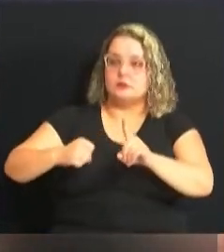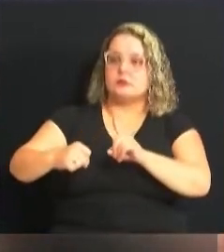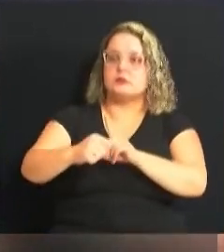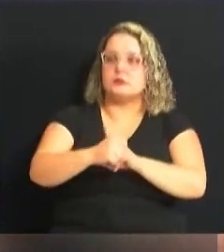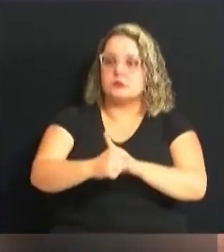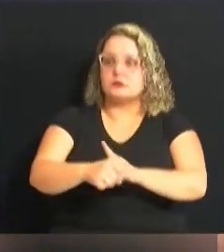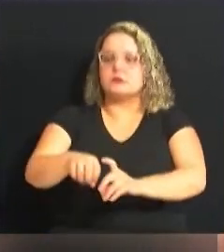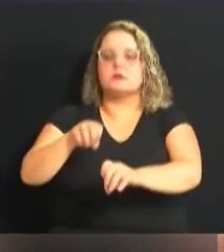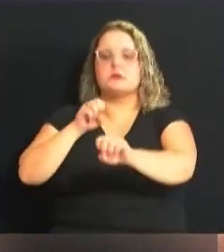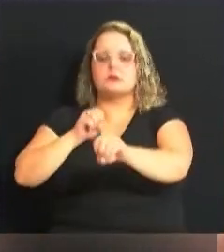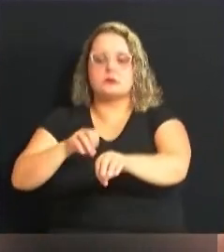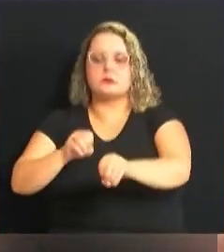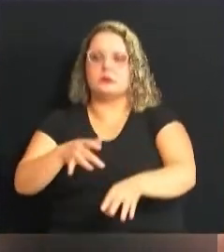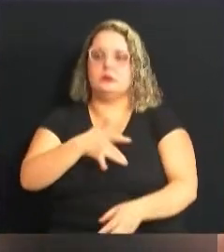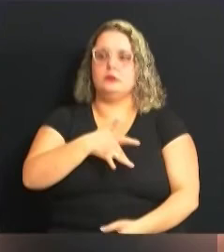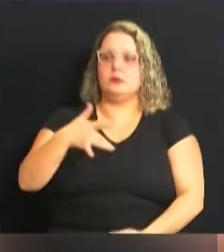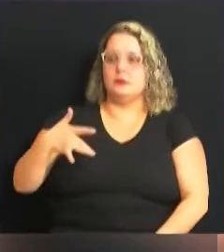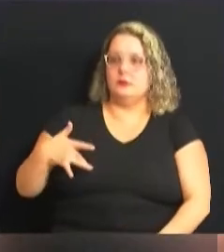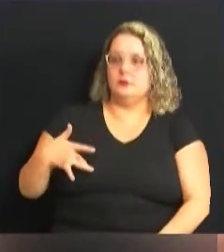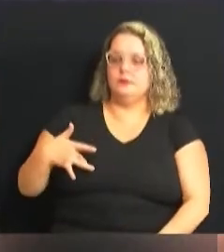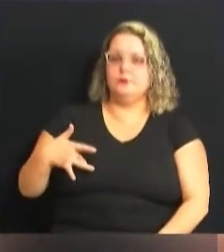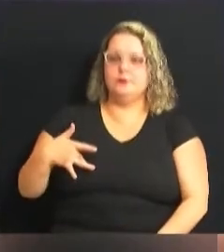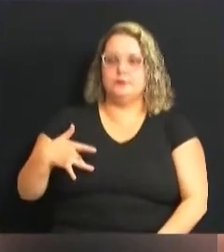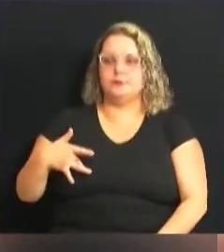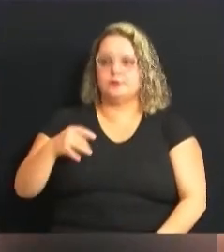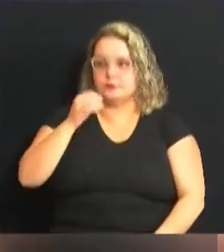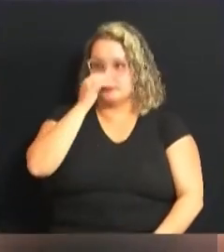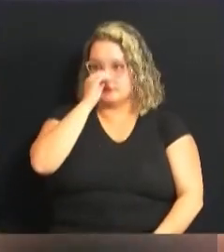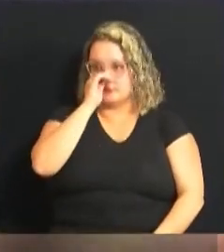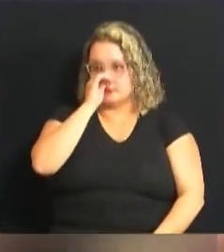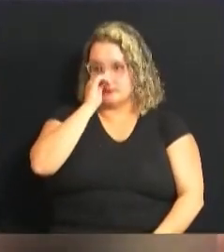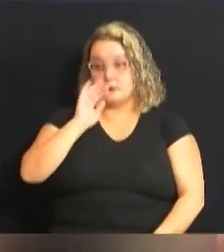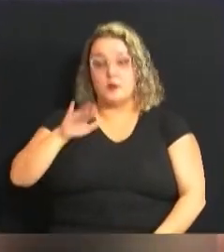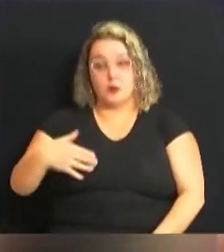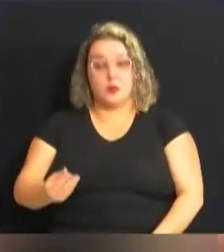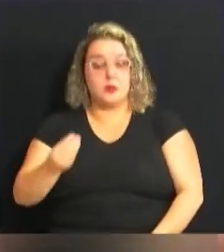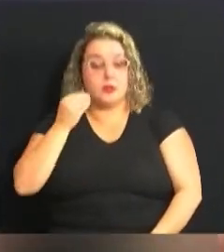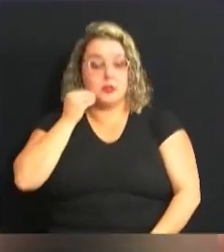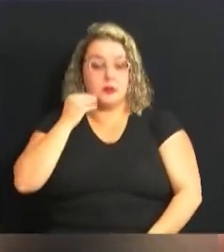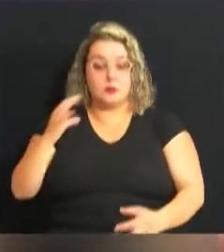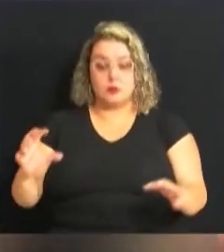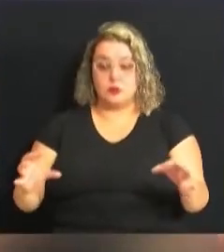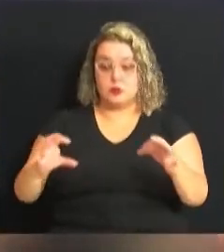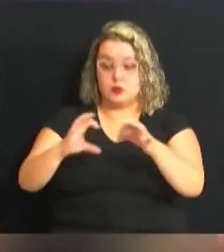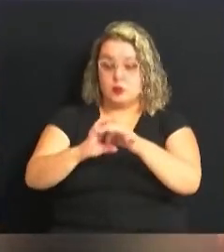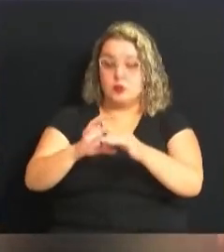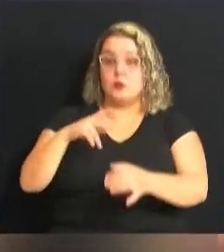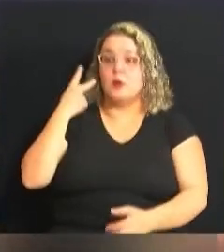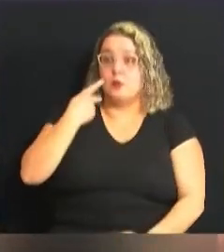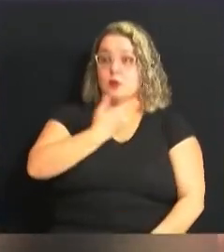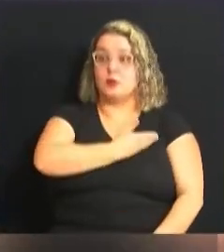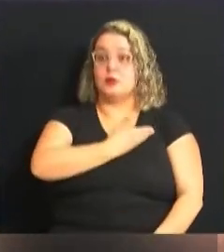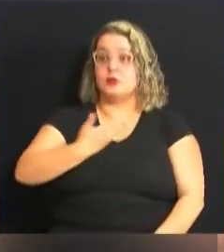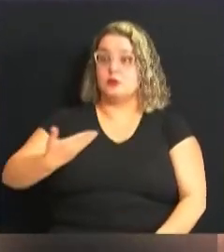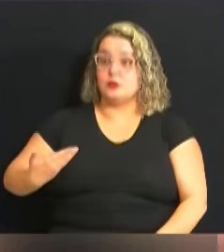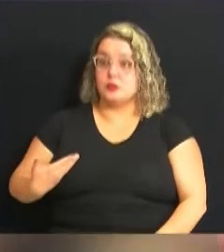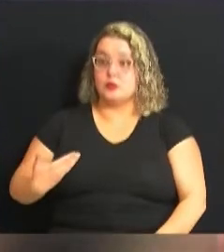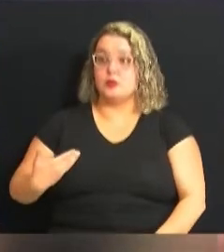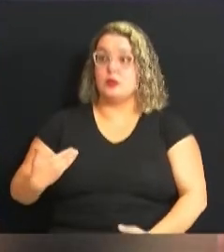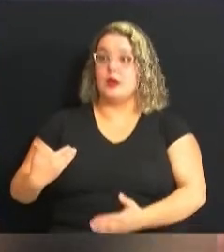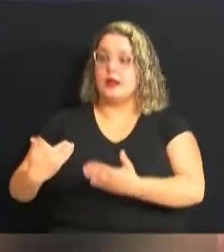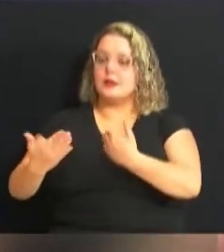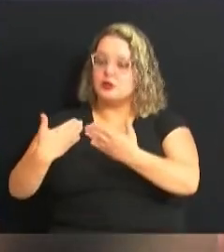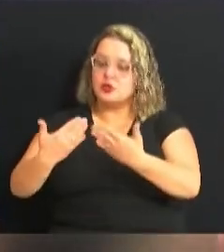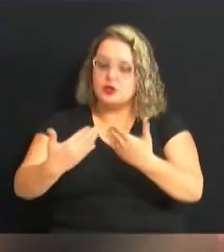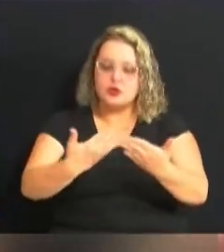assistência social, da educação e da saúde. Quando nós tentarmos unirmos numa política pública